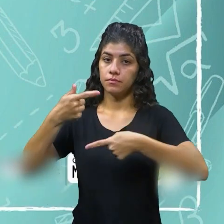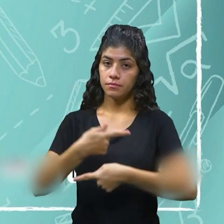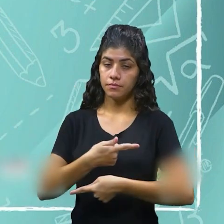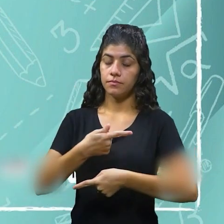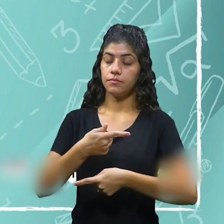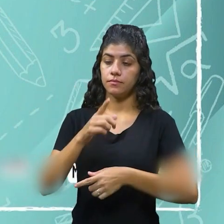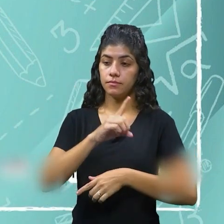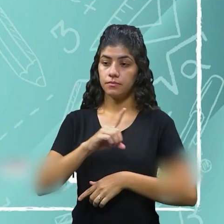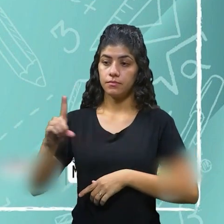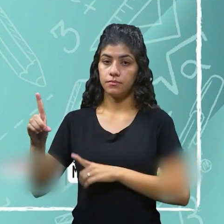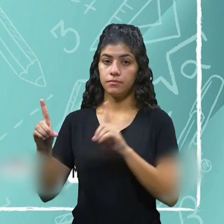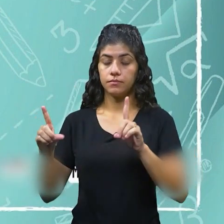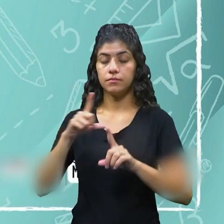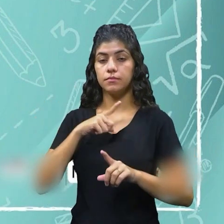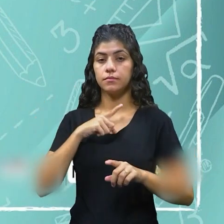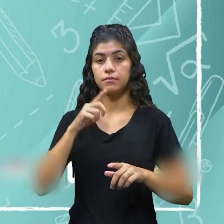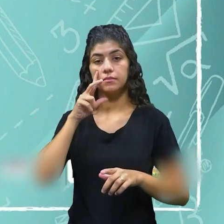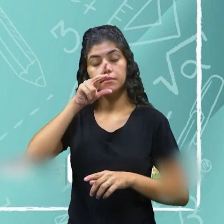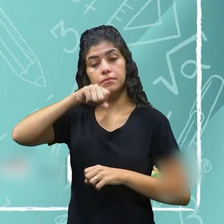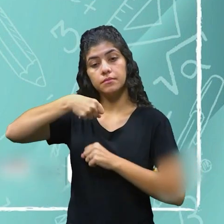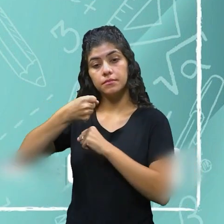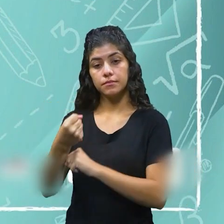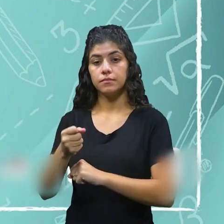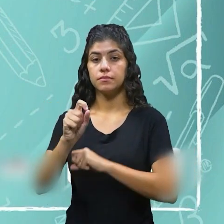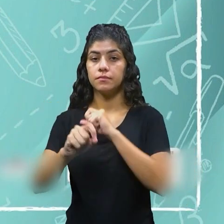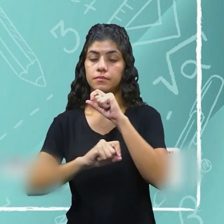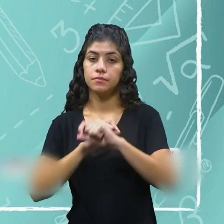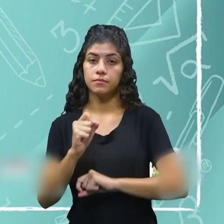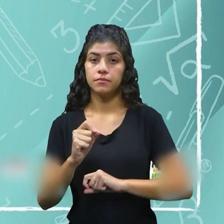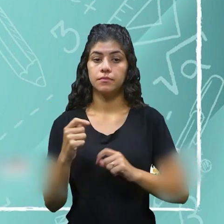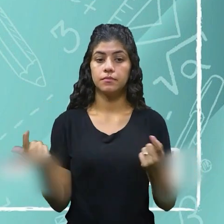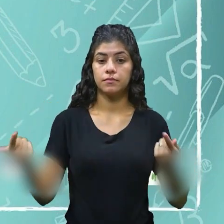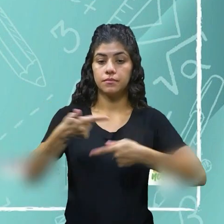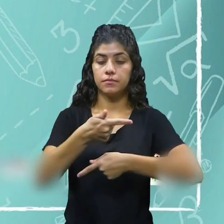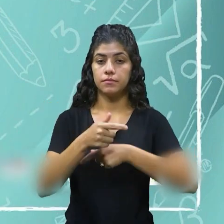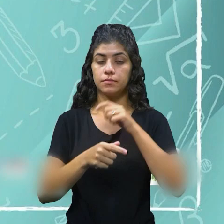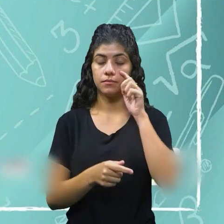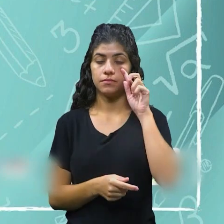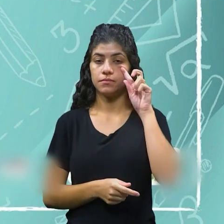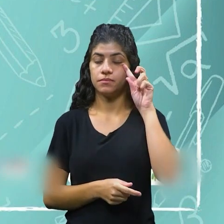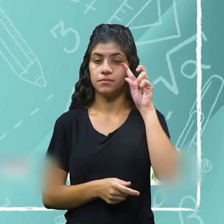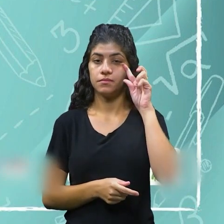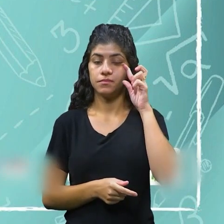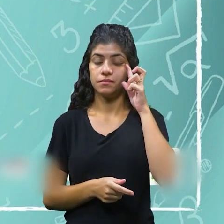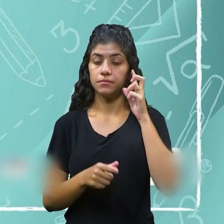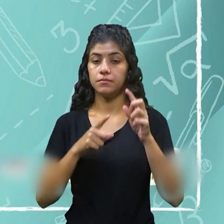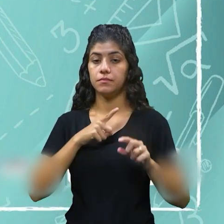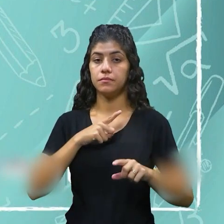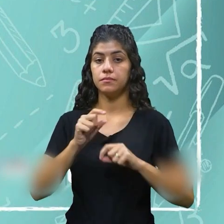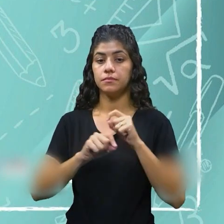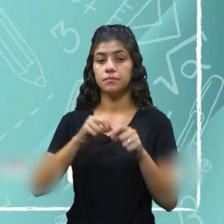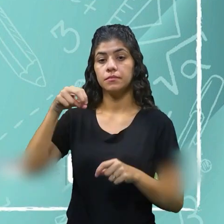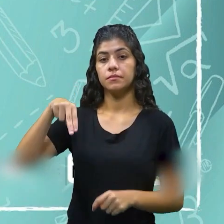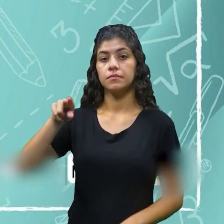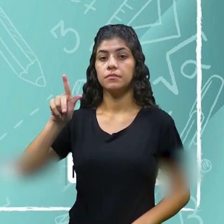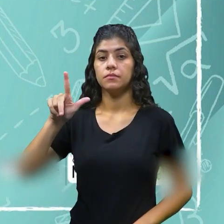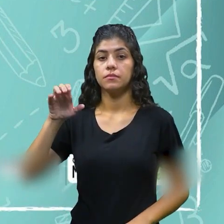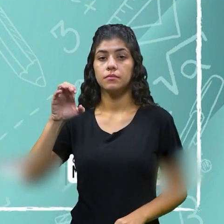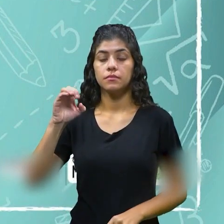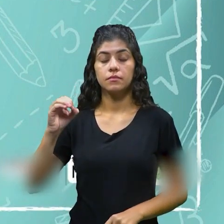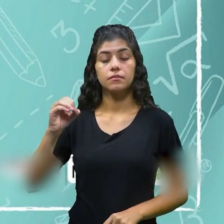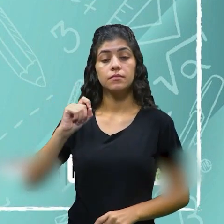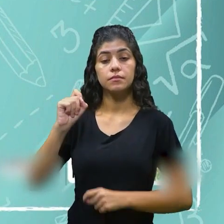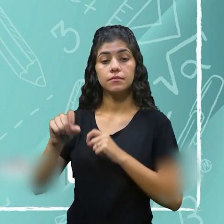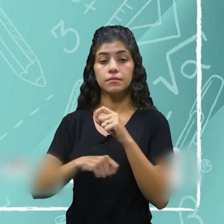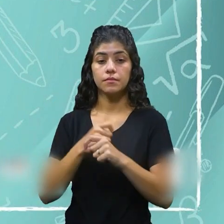ao deslocamento. Então você vai ter ali uma força atuando de maneira contrária. E quando você tem uma força nula, a força